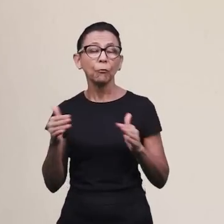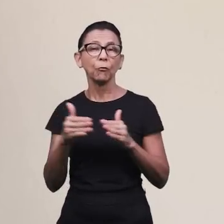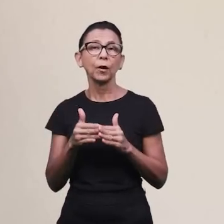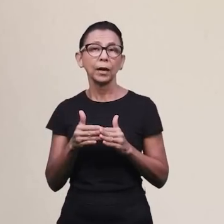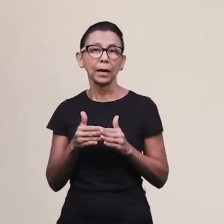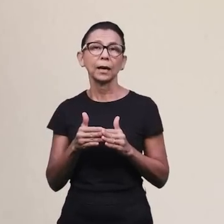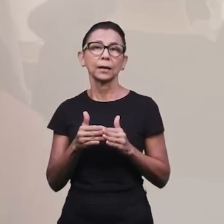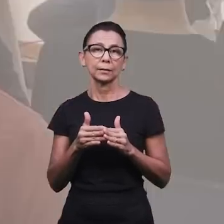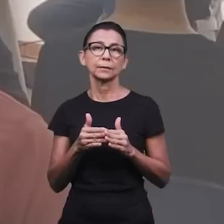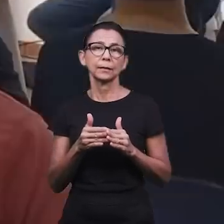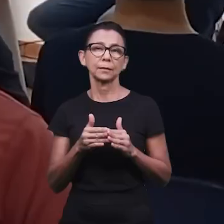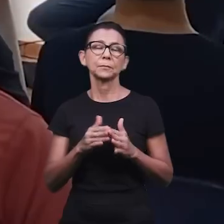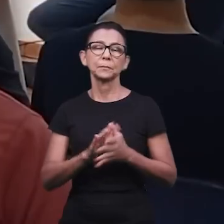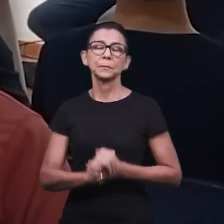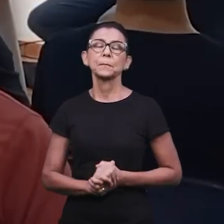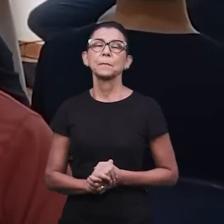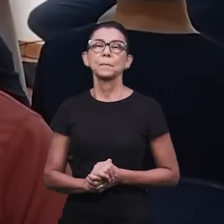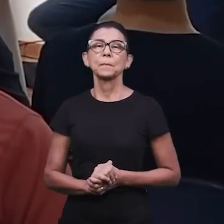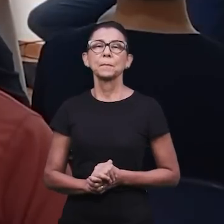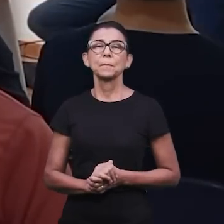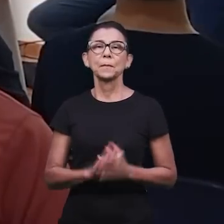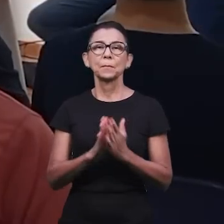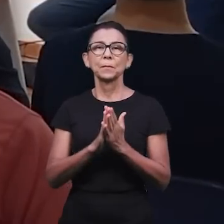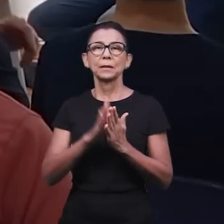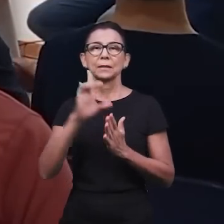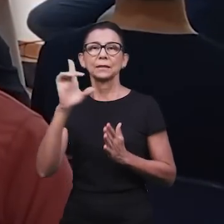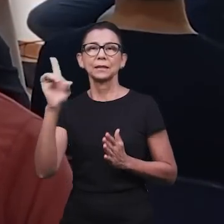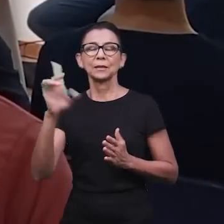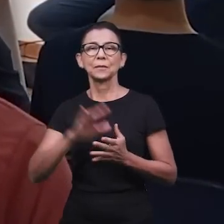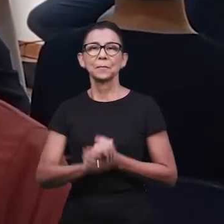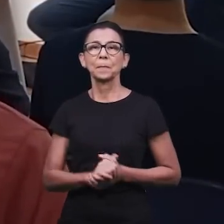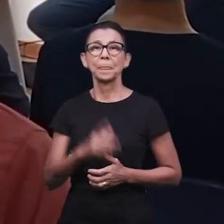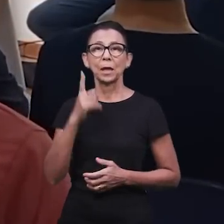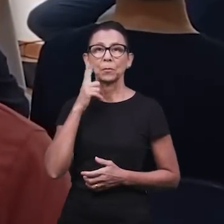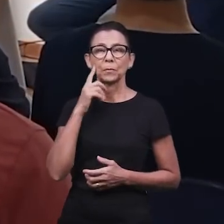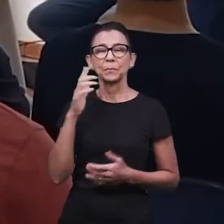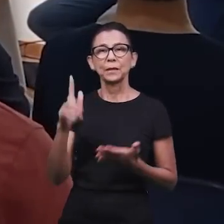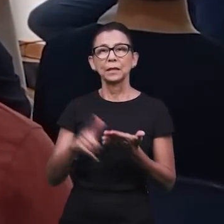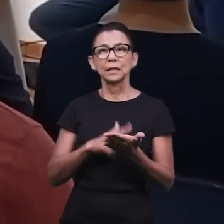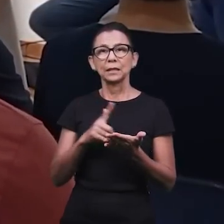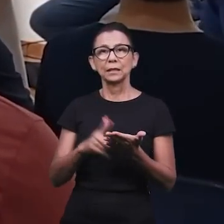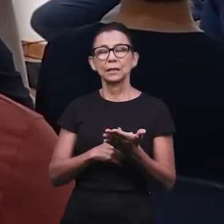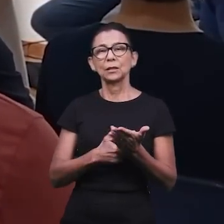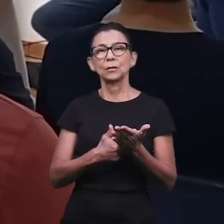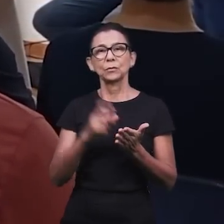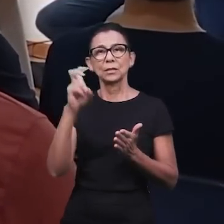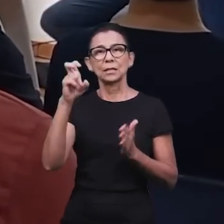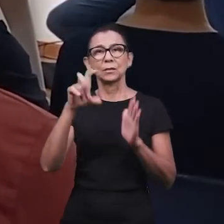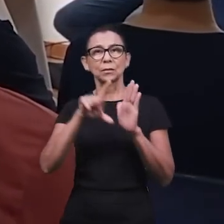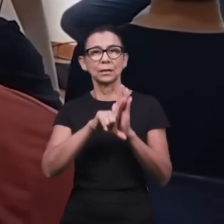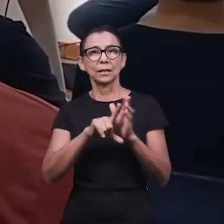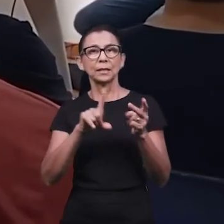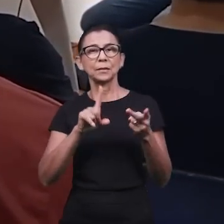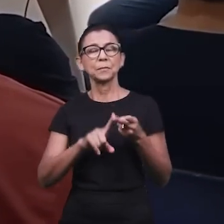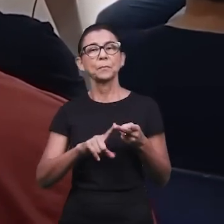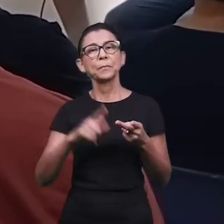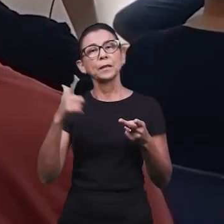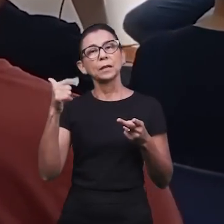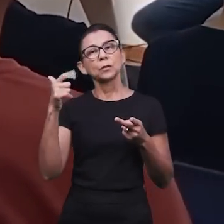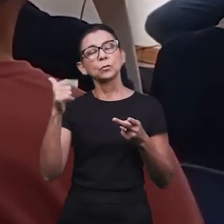no coração dos irmãos. Vamos ler juntos? 5 livros da lei, 12